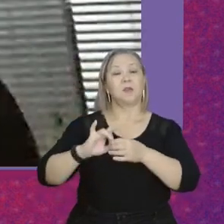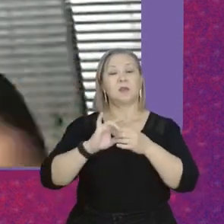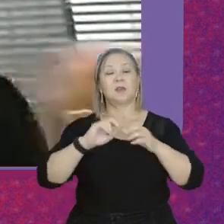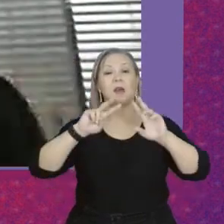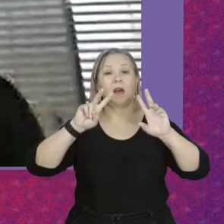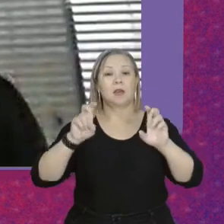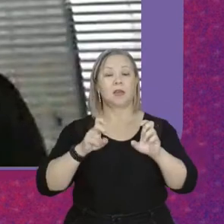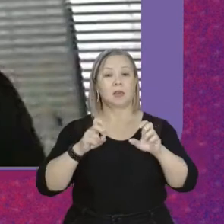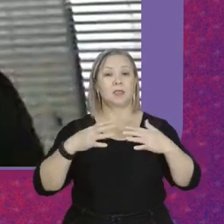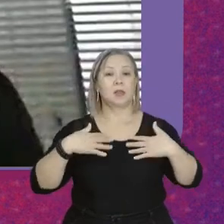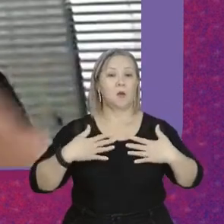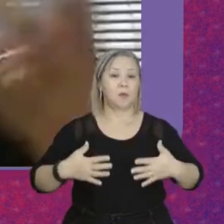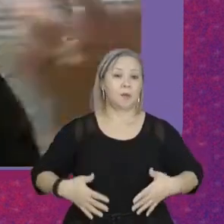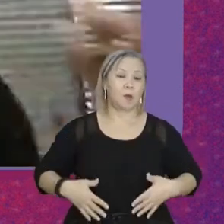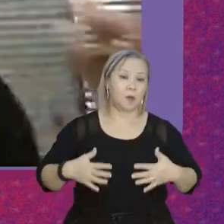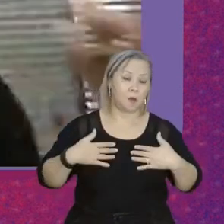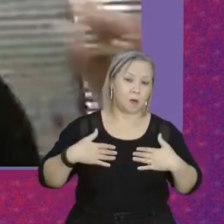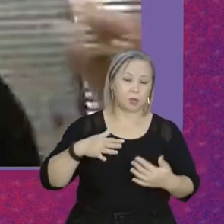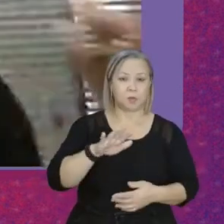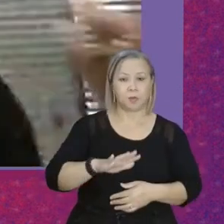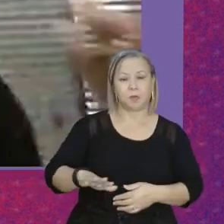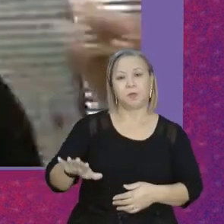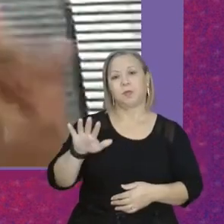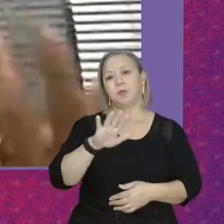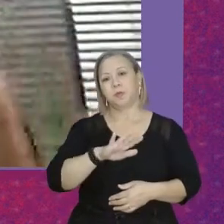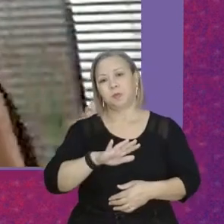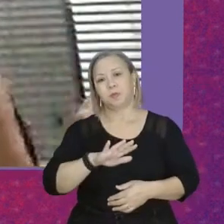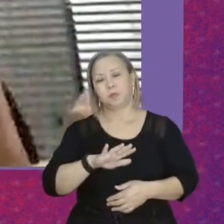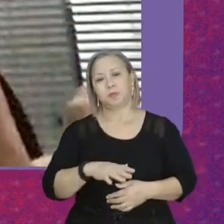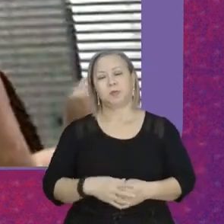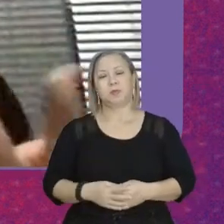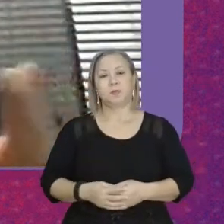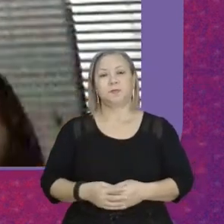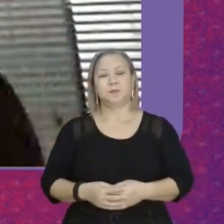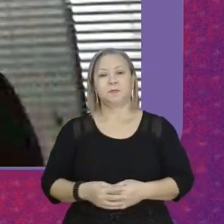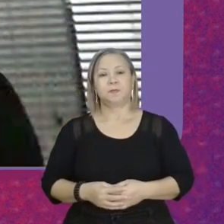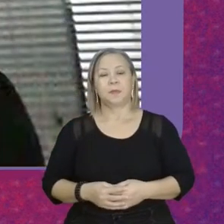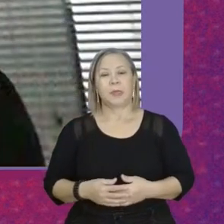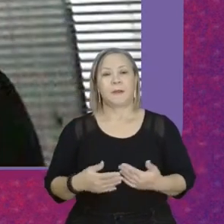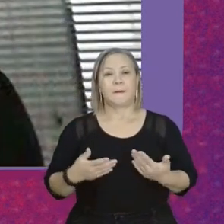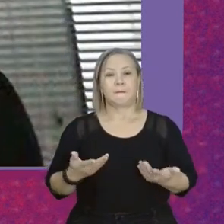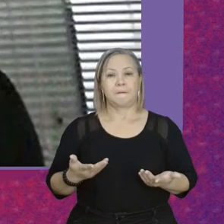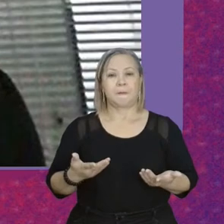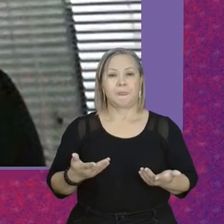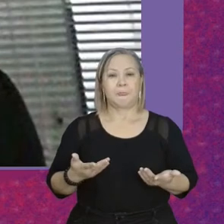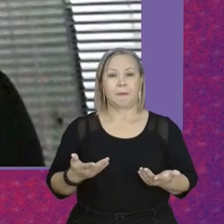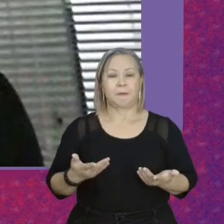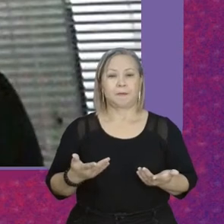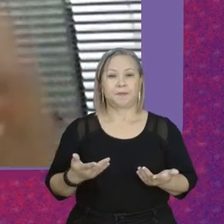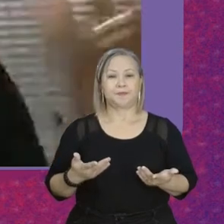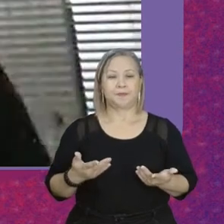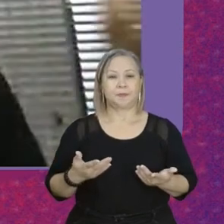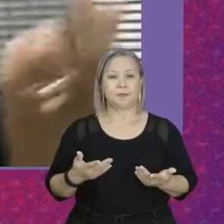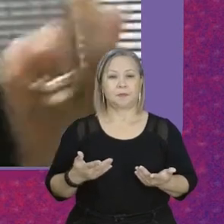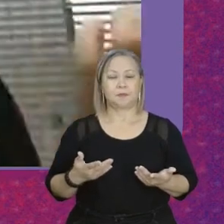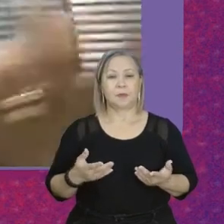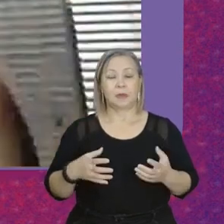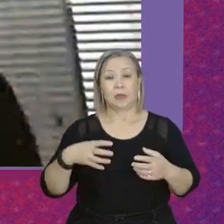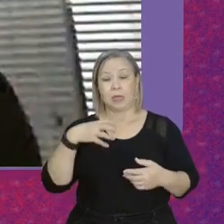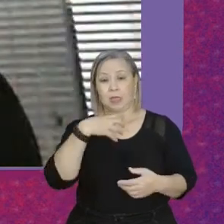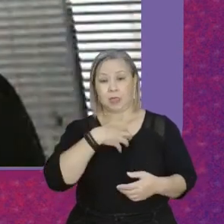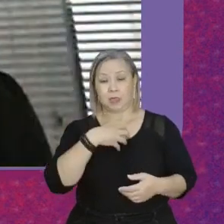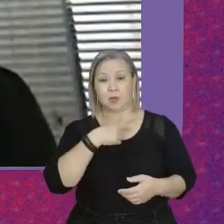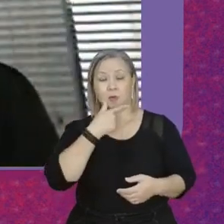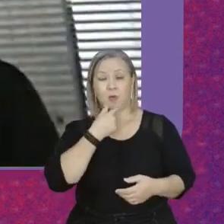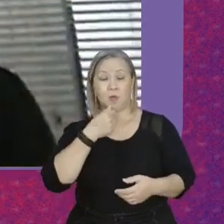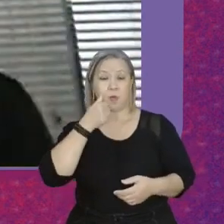questão biológica, fatores biológicos, ou seja, a biologização, né, da situação do homem e